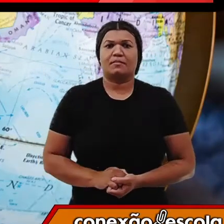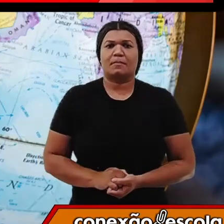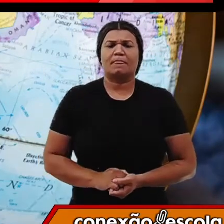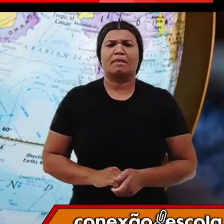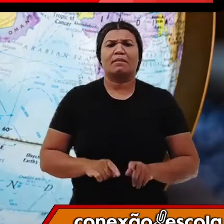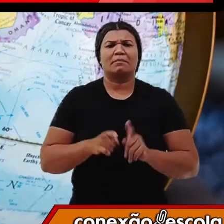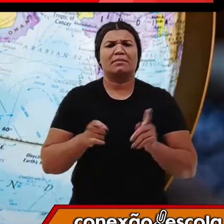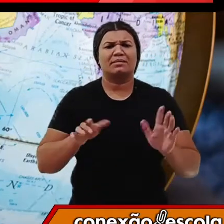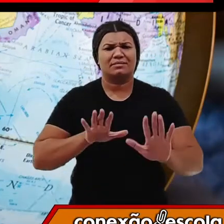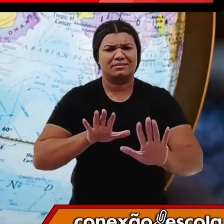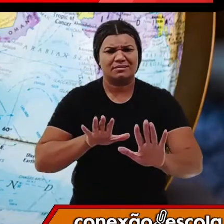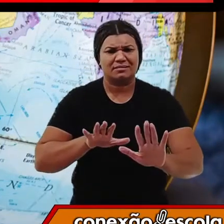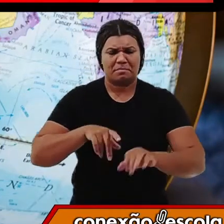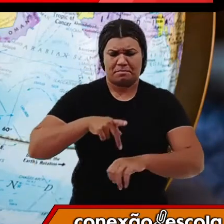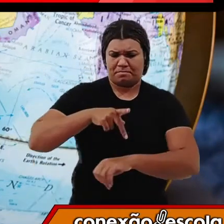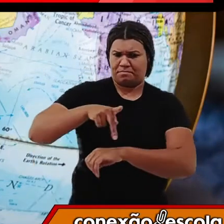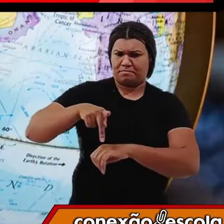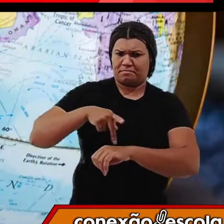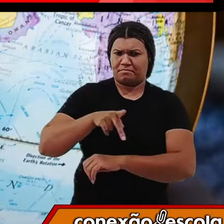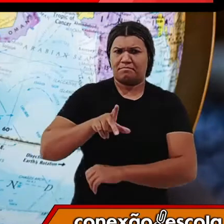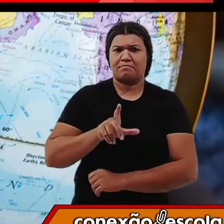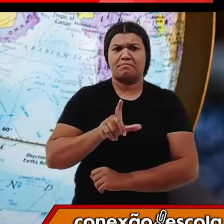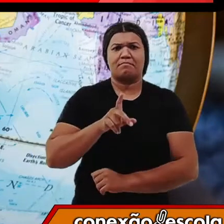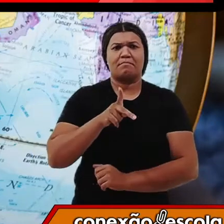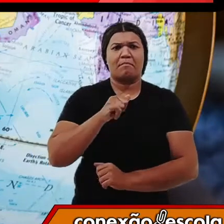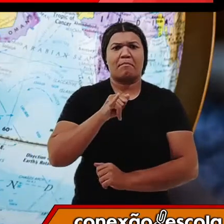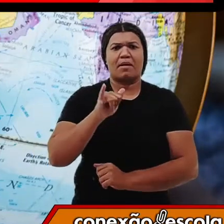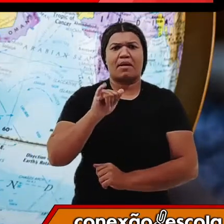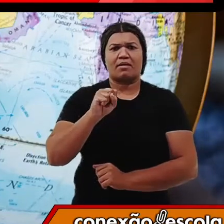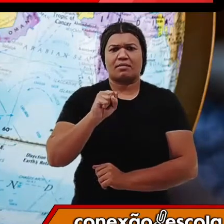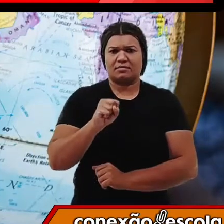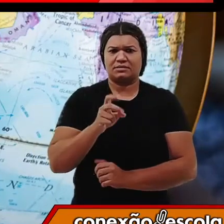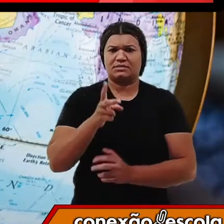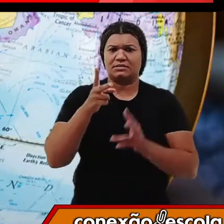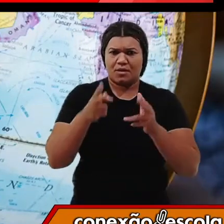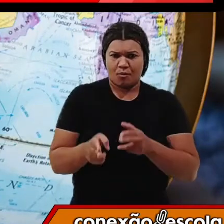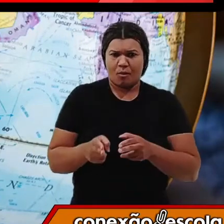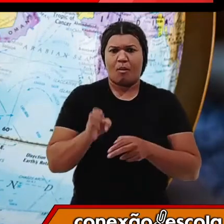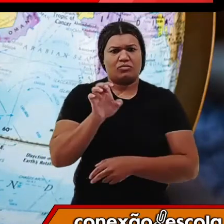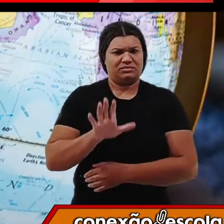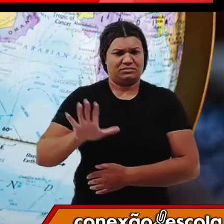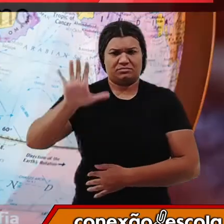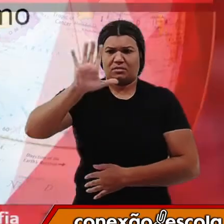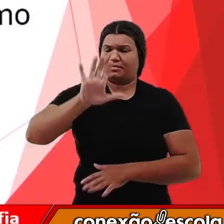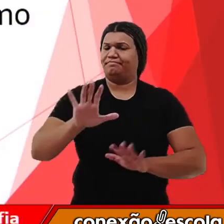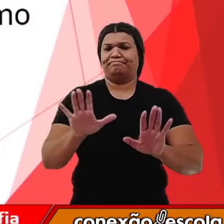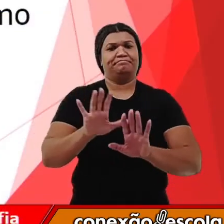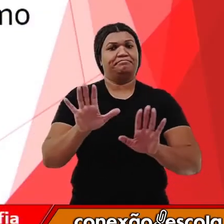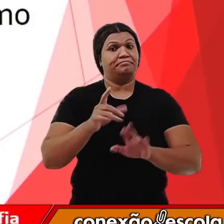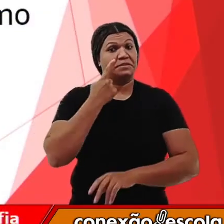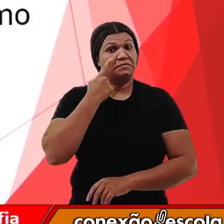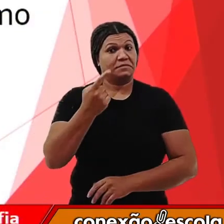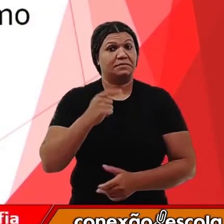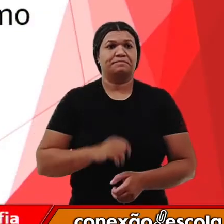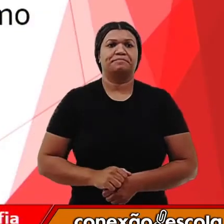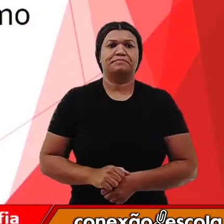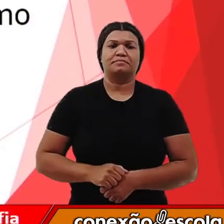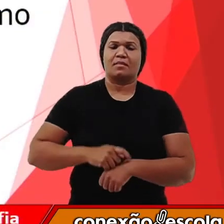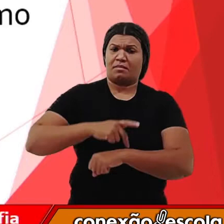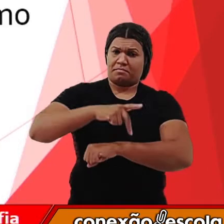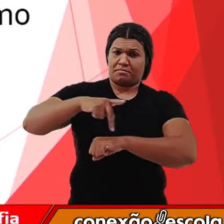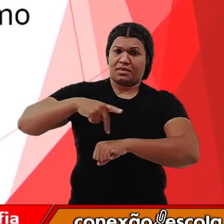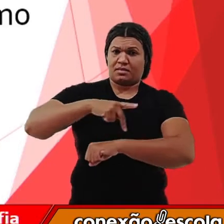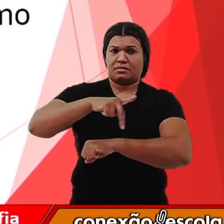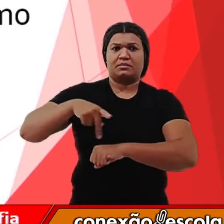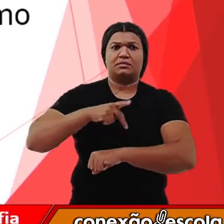Professor, mas país? País não é a mesma coisa que Estado? Não. Se liga. O país